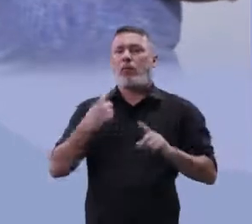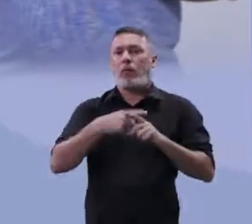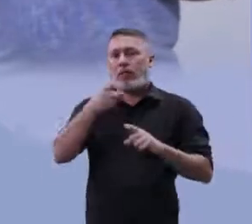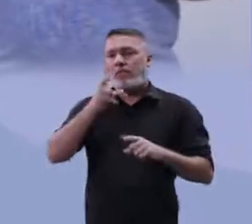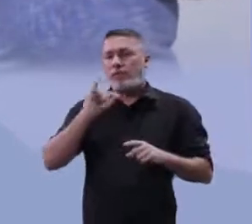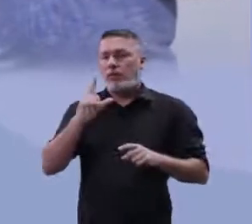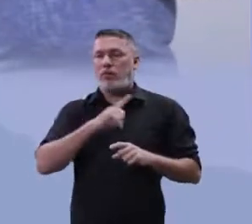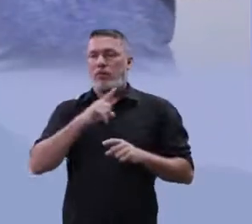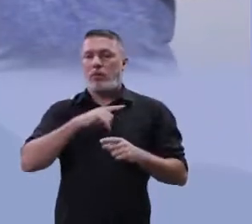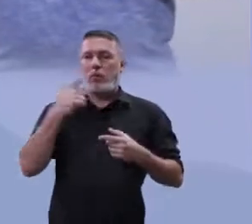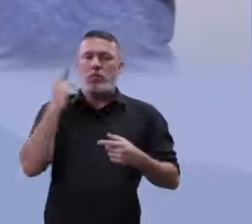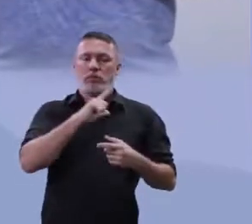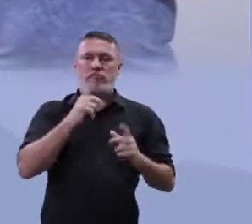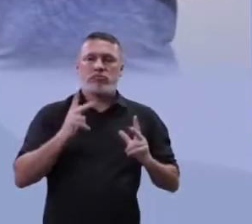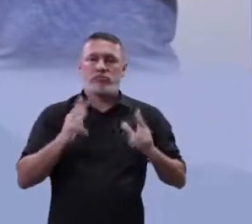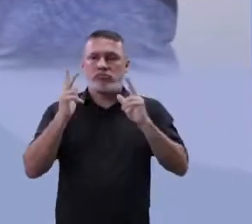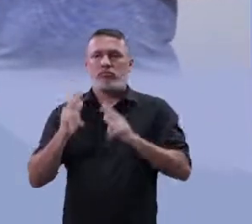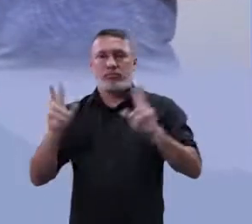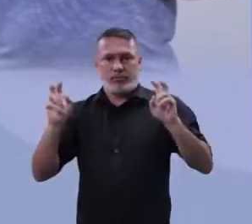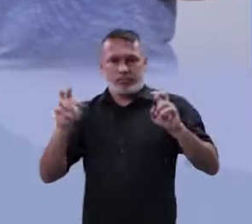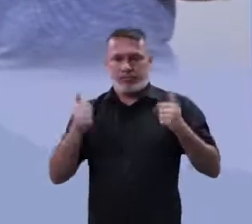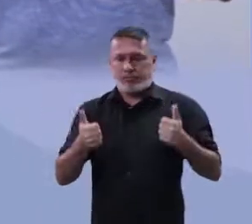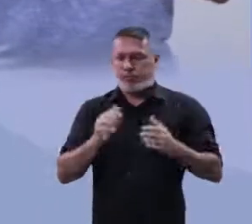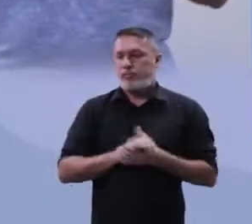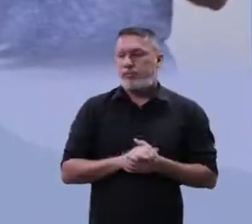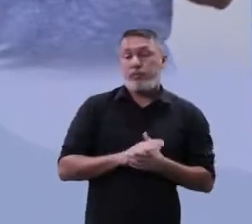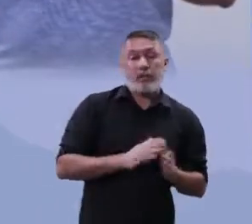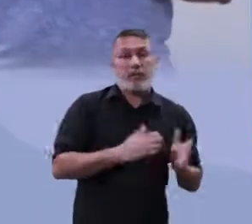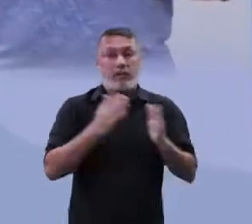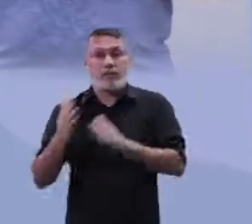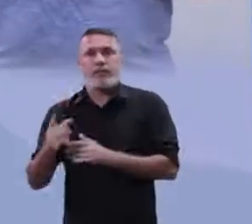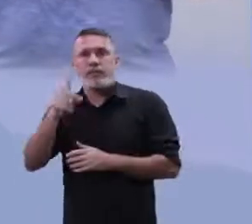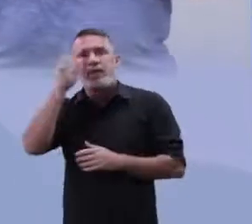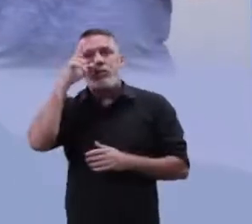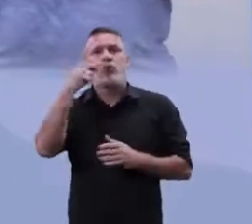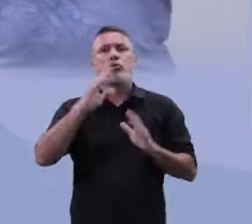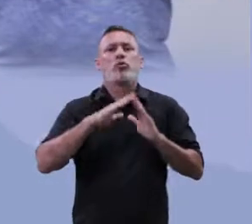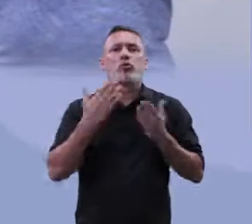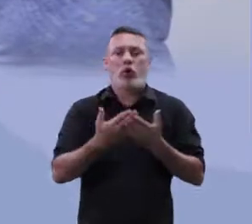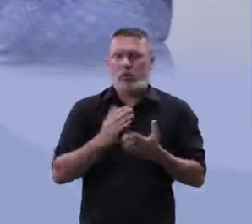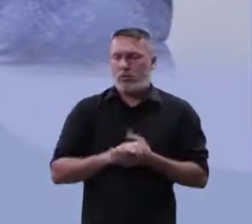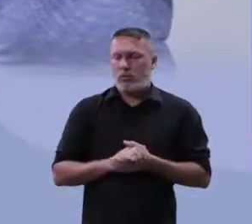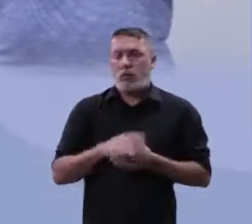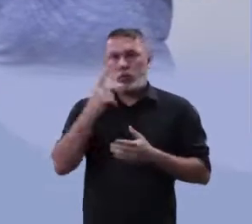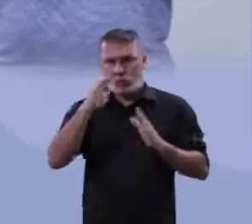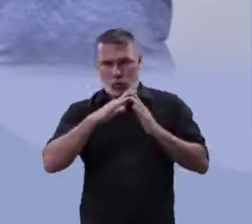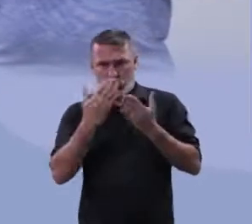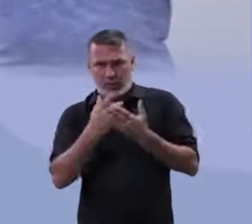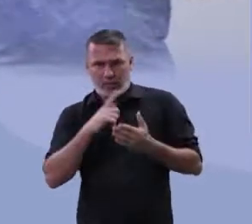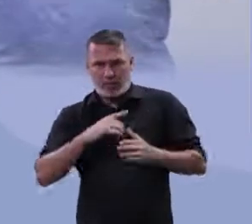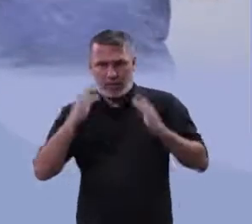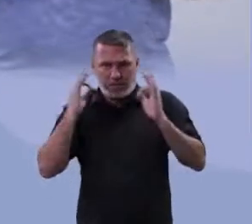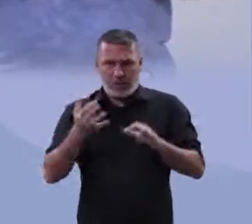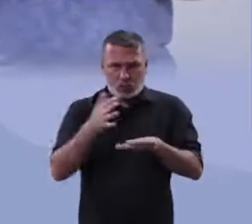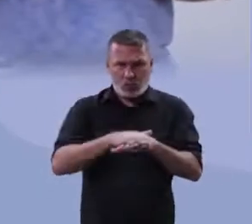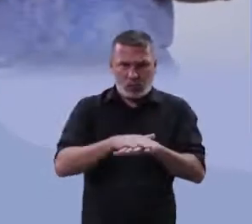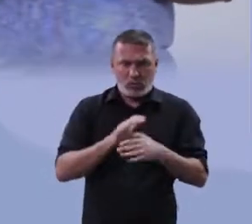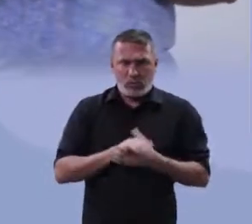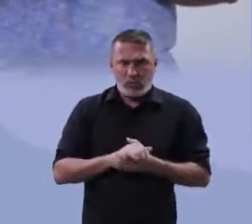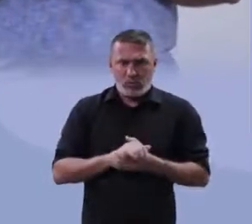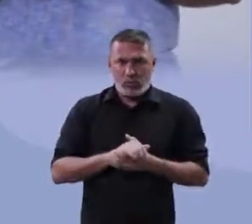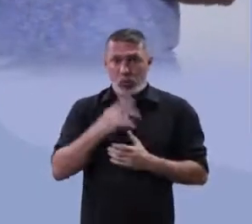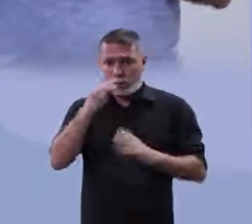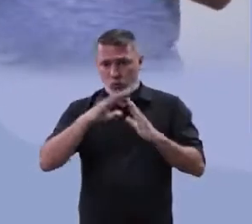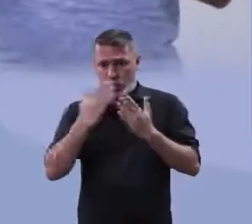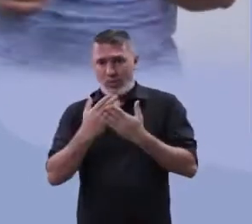que ali você venha, né, fazer o que nós chamamos de recorte temático. Outra, pensa na sua escola. A sua escola ela trabalha realmente com